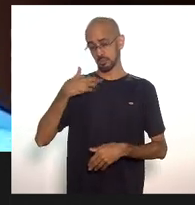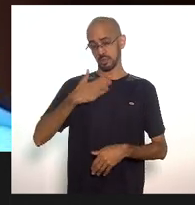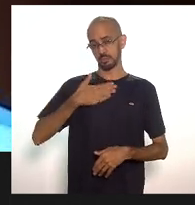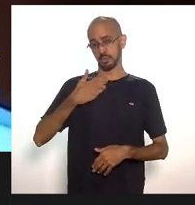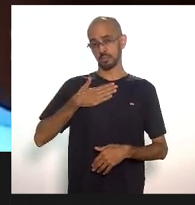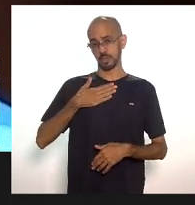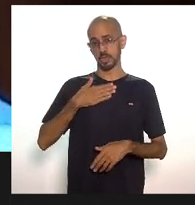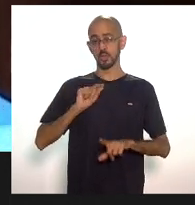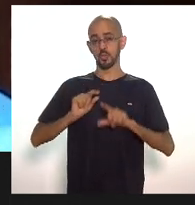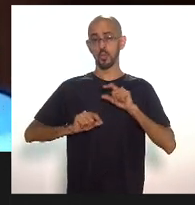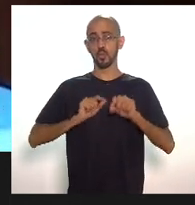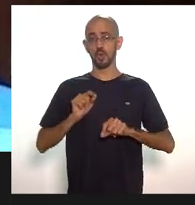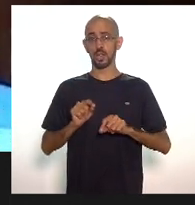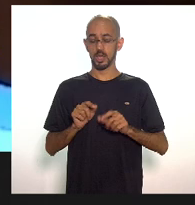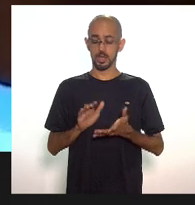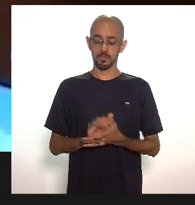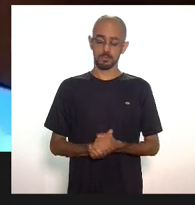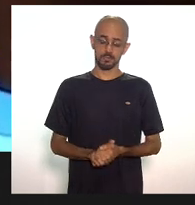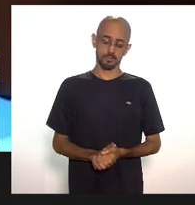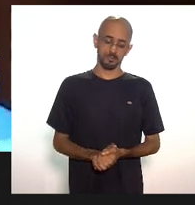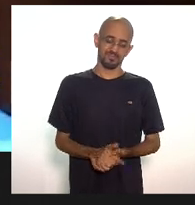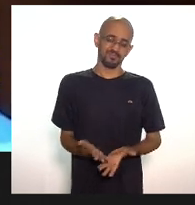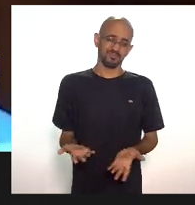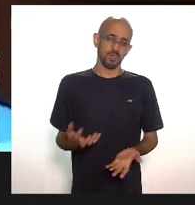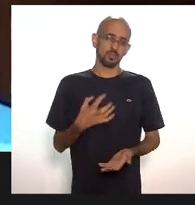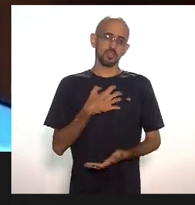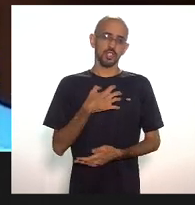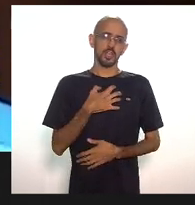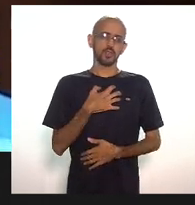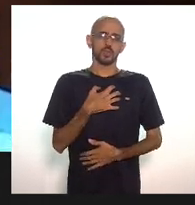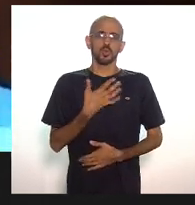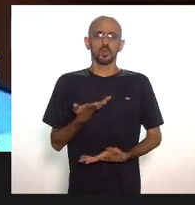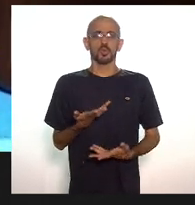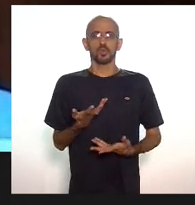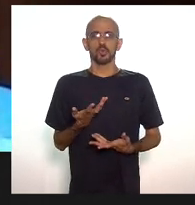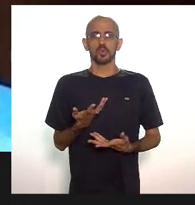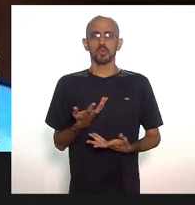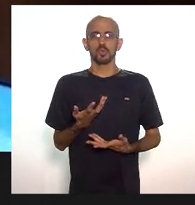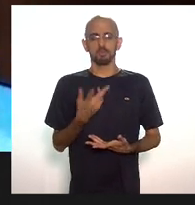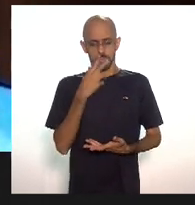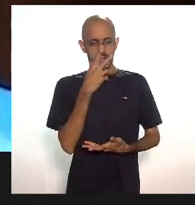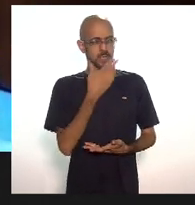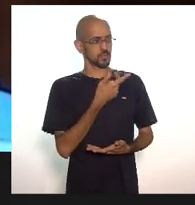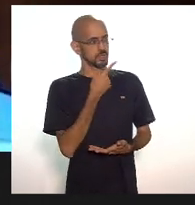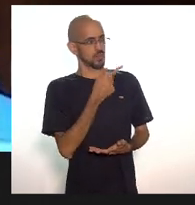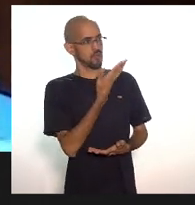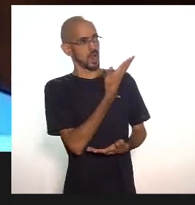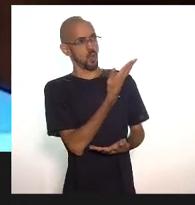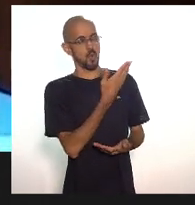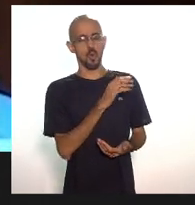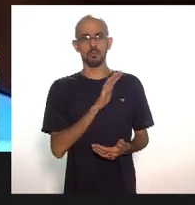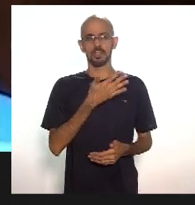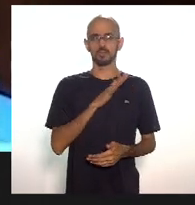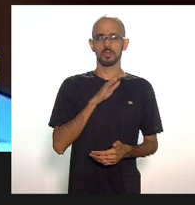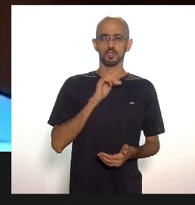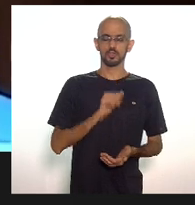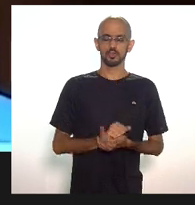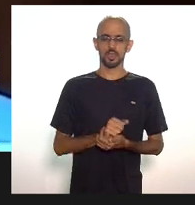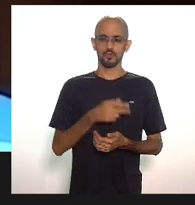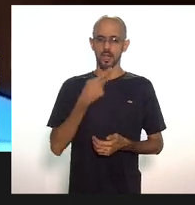ele, ele então me respondeu de uma forma, digamos, semelhante ao que você mencionou aí, Zé Luiz, falando